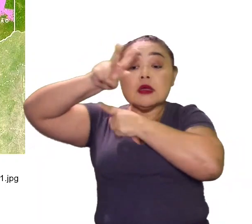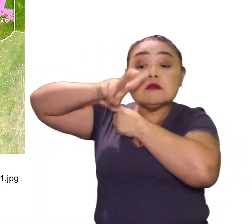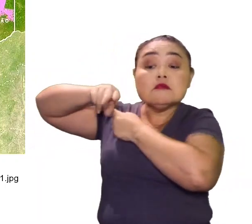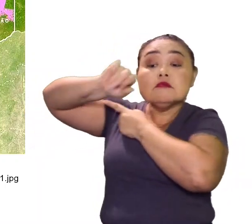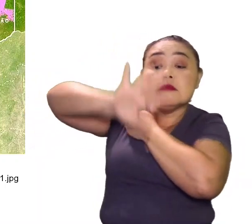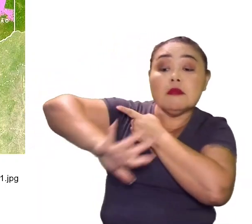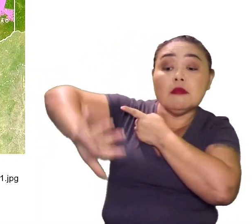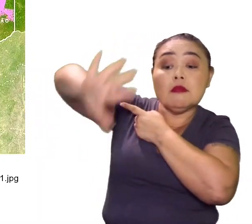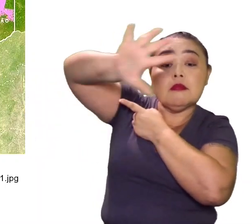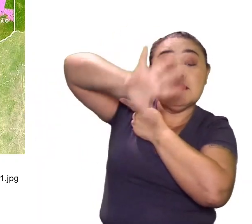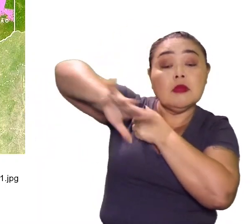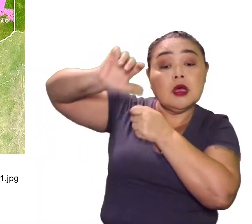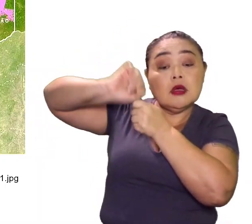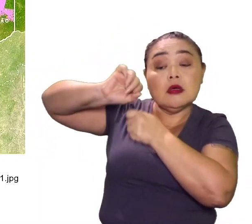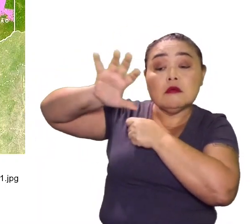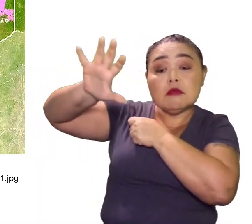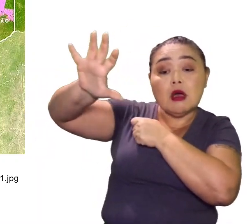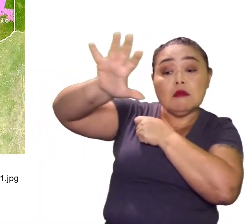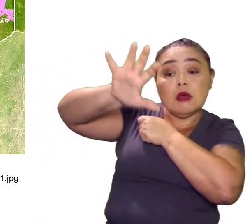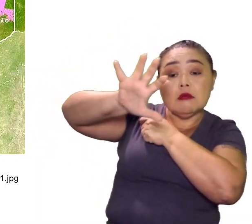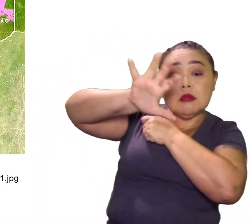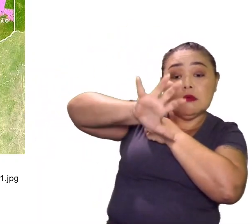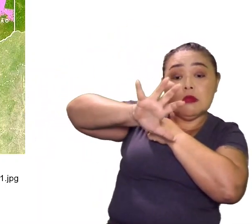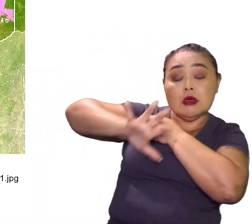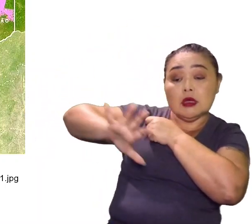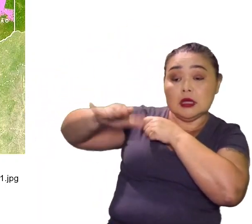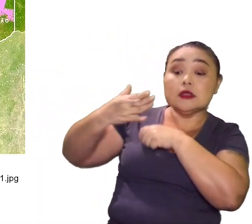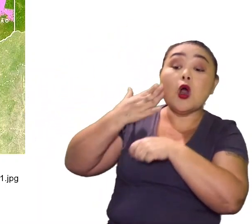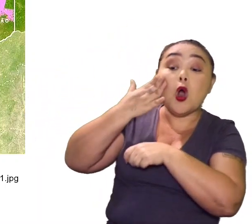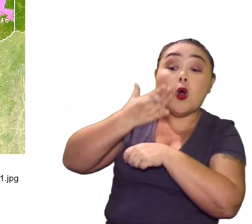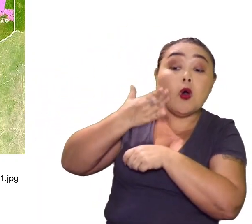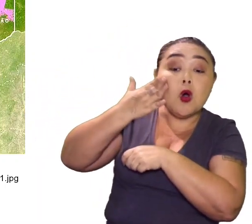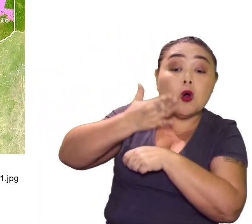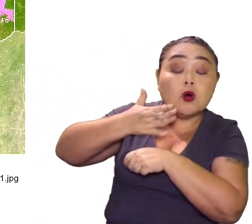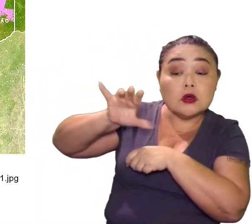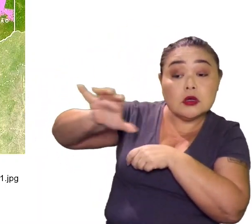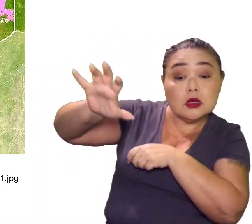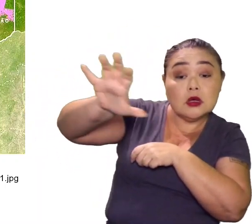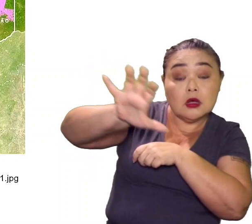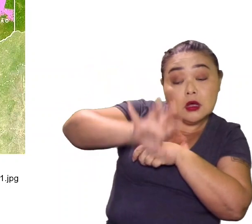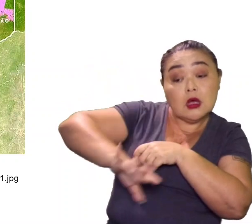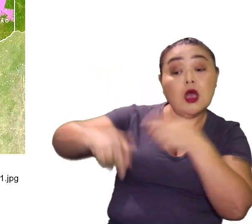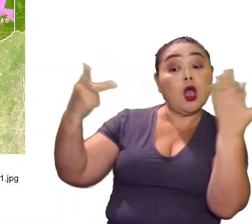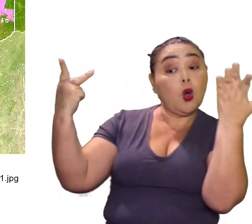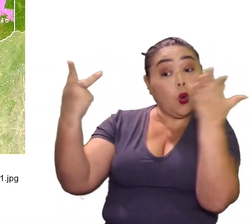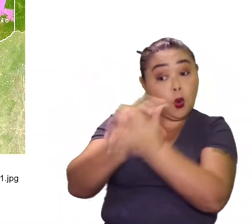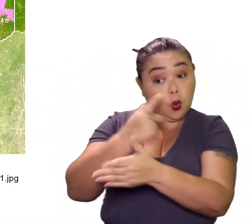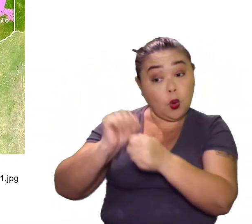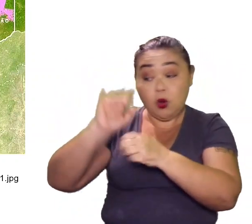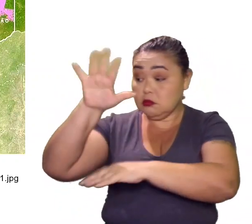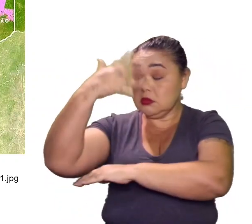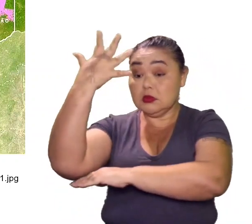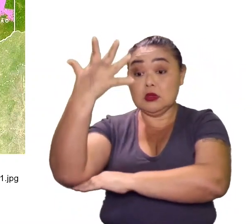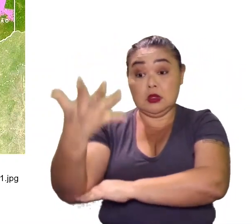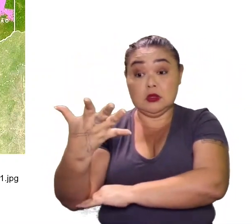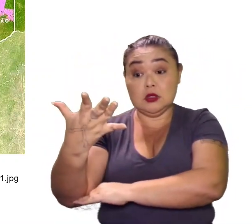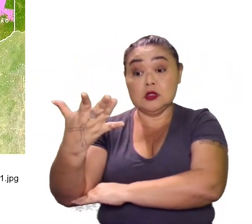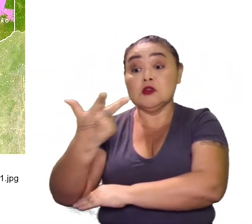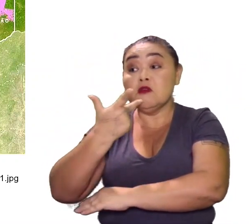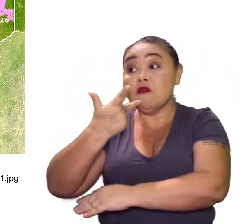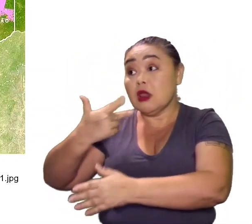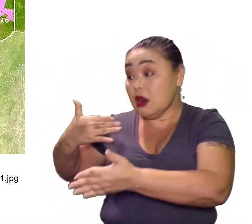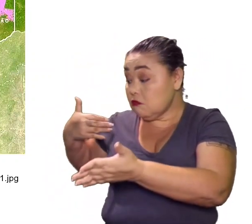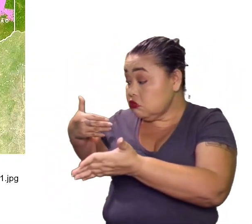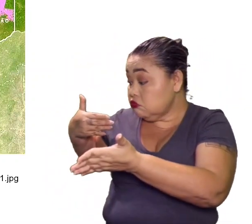as áreas que ocorrem, né, desmatamento. Isso a gente está falando desde 2012. Olha Então, só